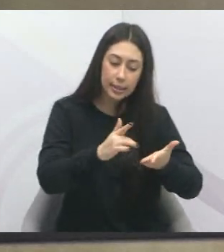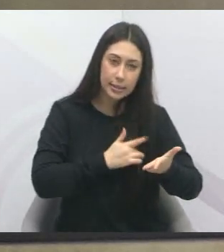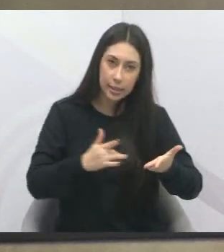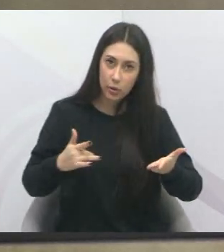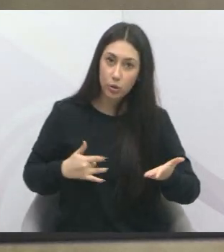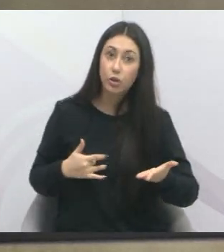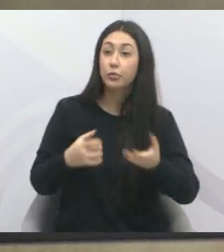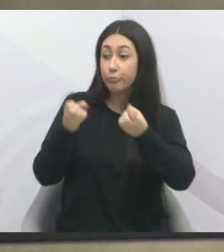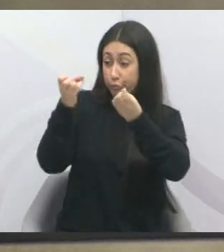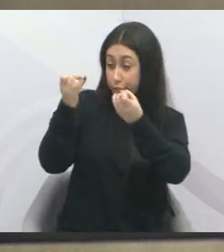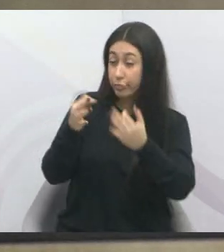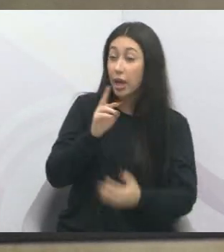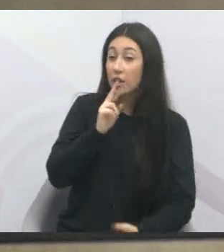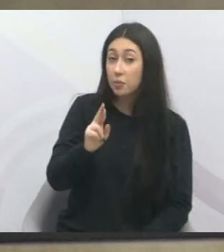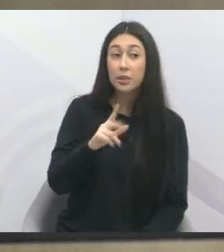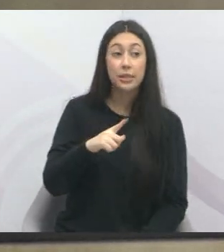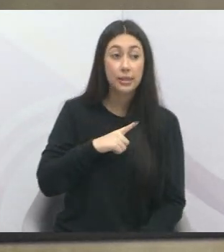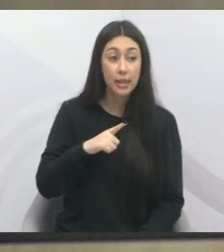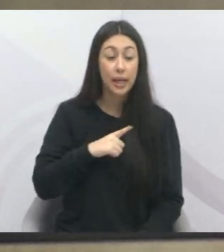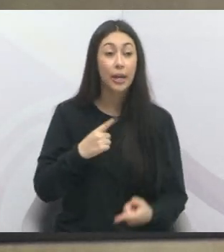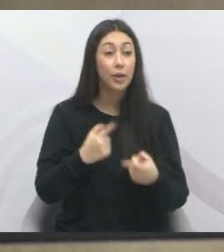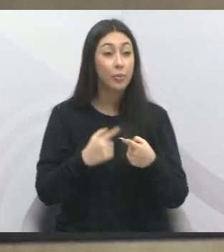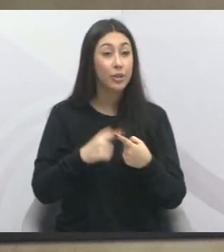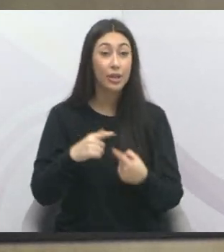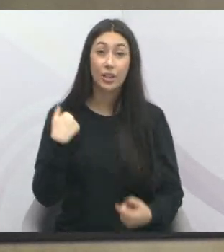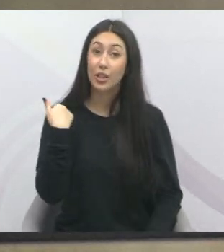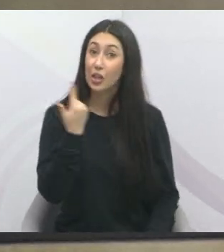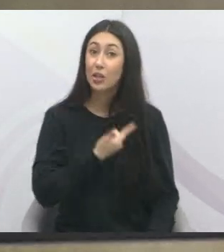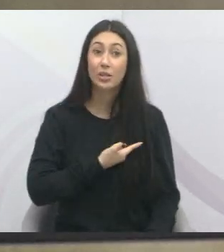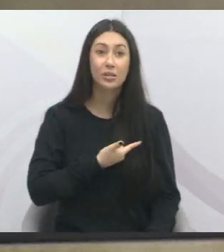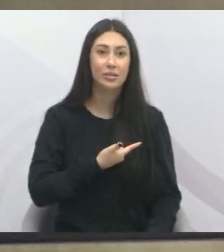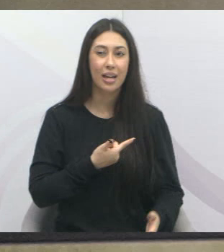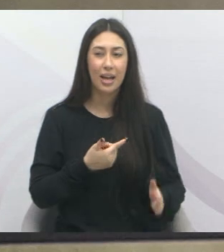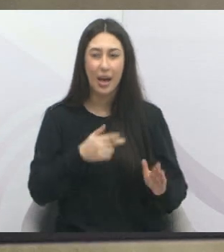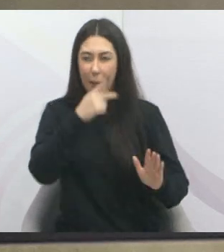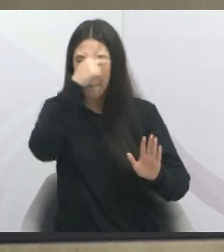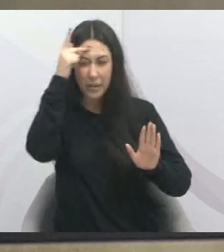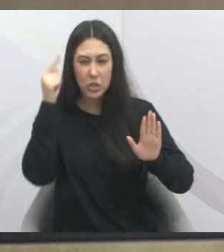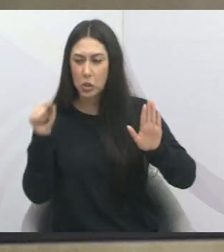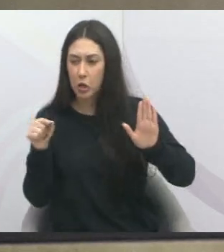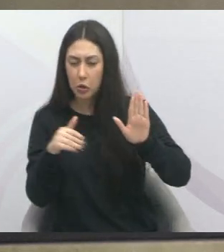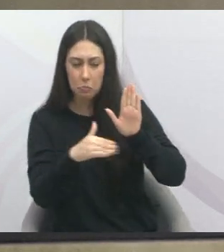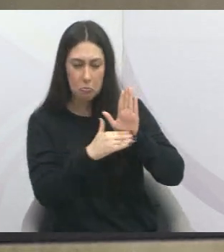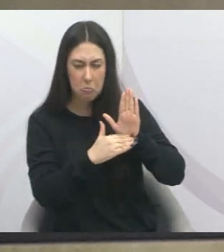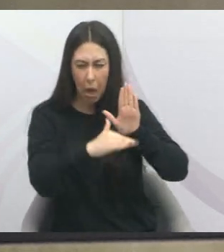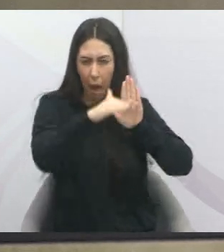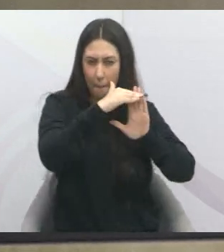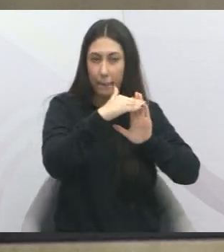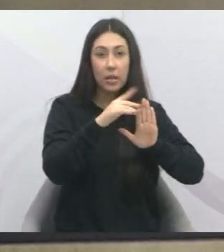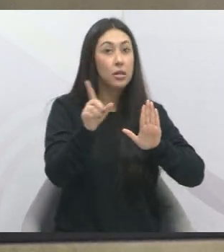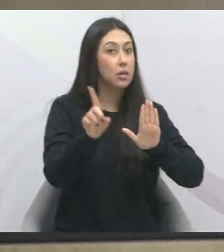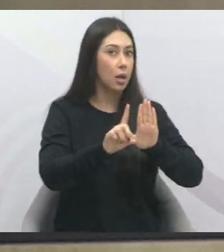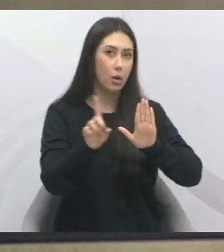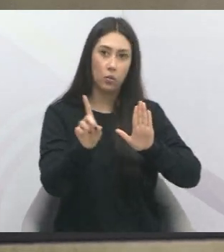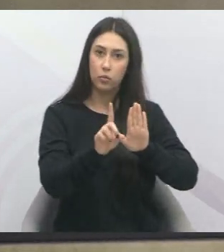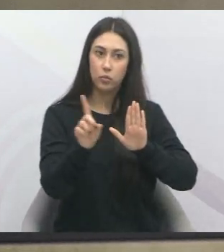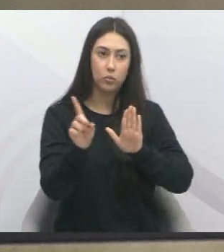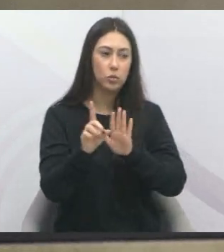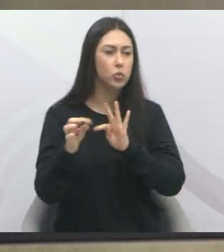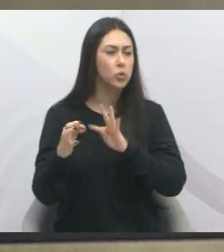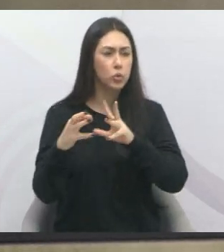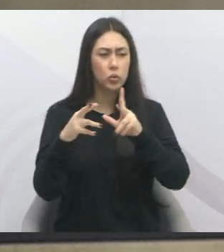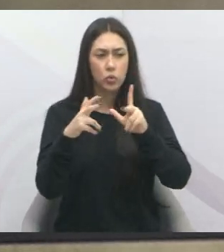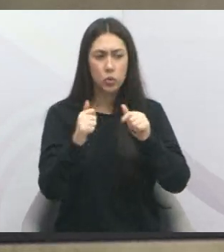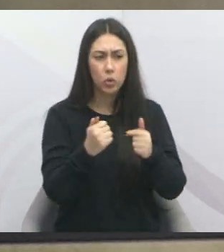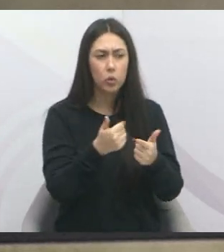essa informação. Porque nós não passamos ninguém na frente. Ninguém. Todos os casos